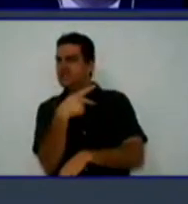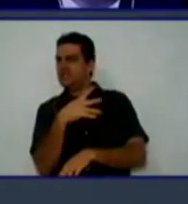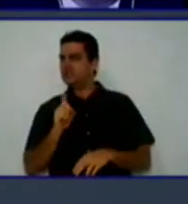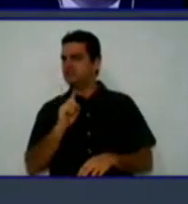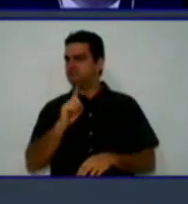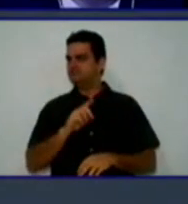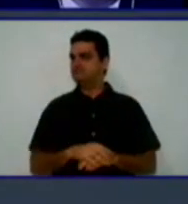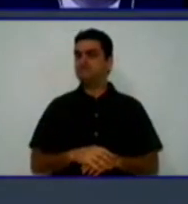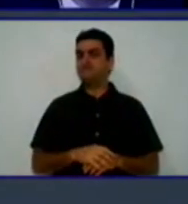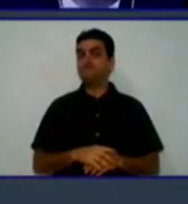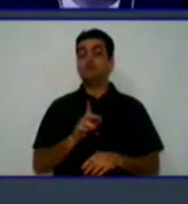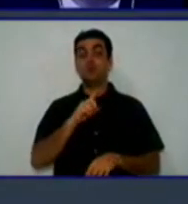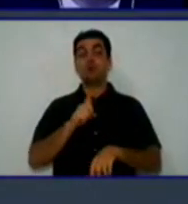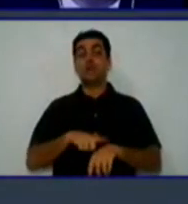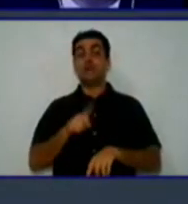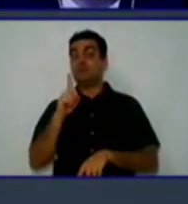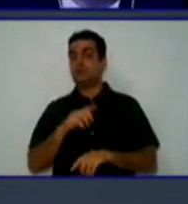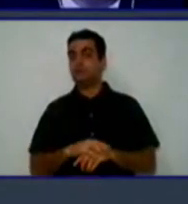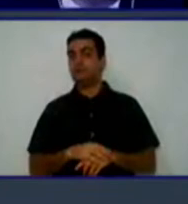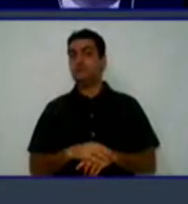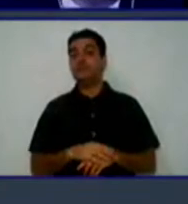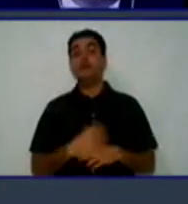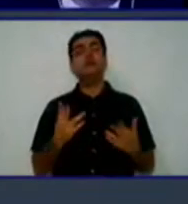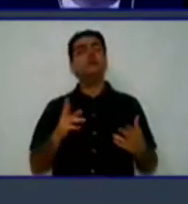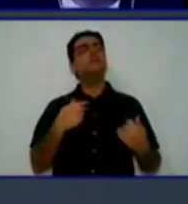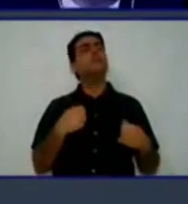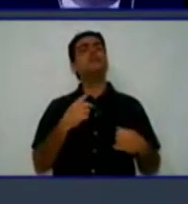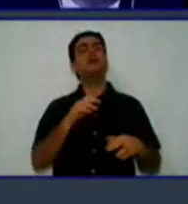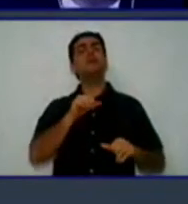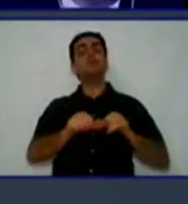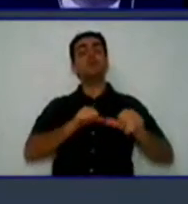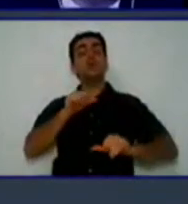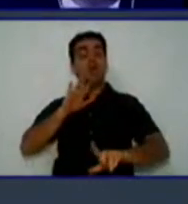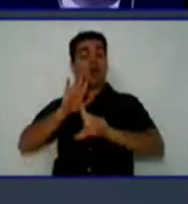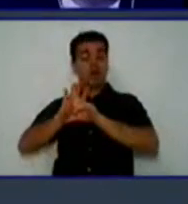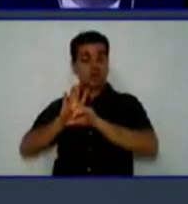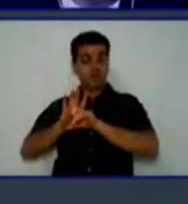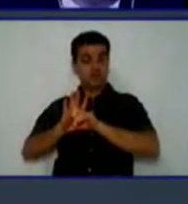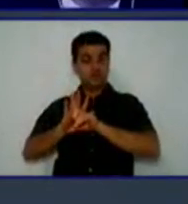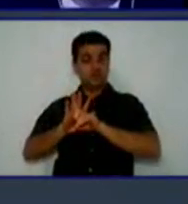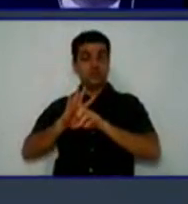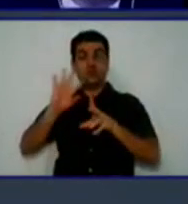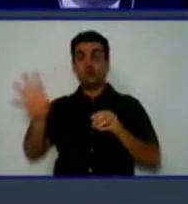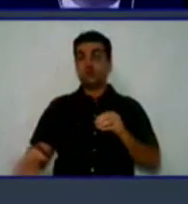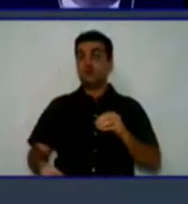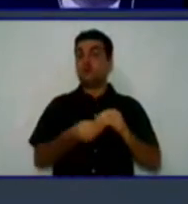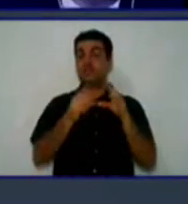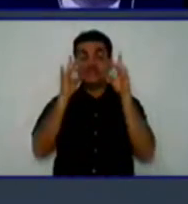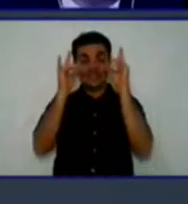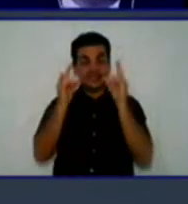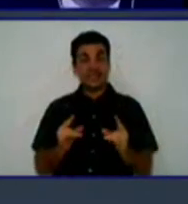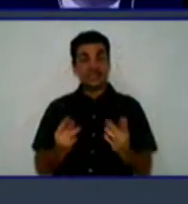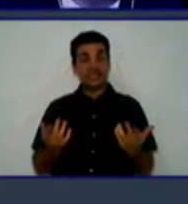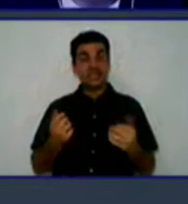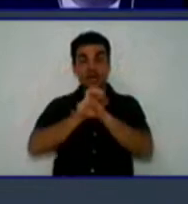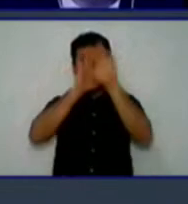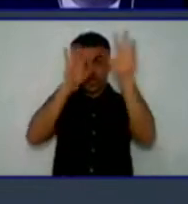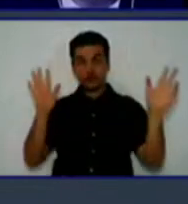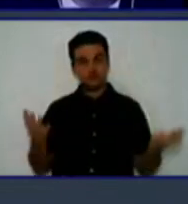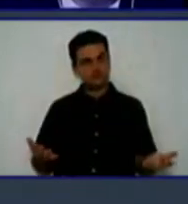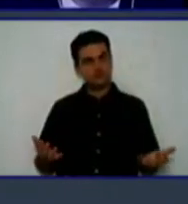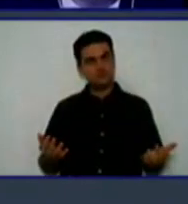Tanto não era uma omissão que houve necessidade de alteração legislativa para incluir